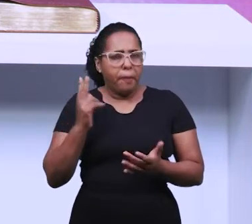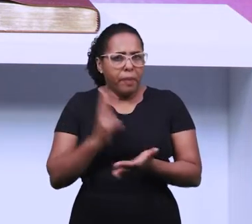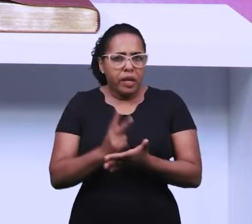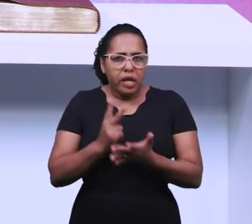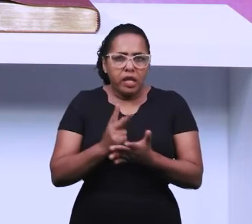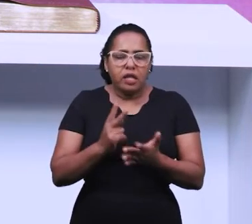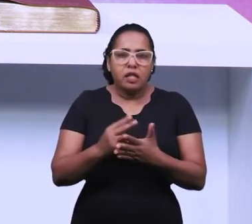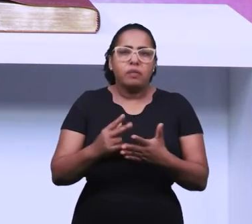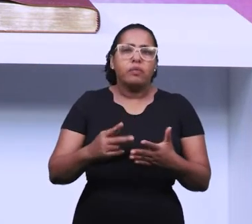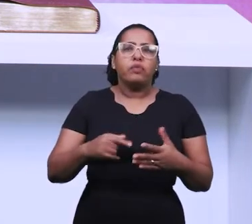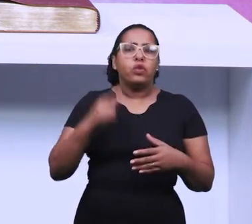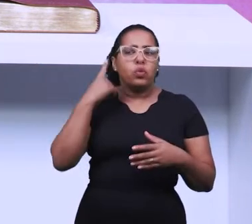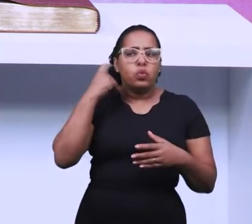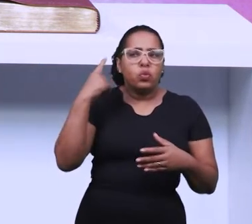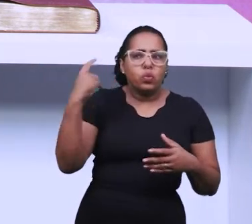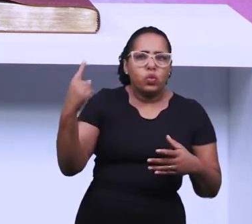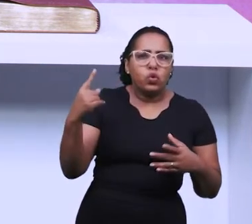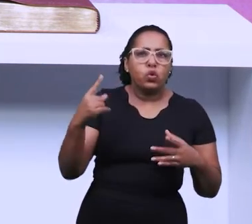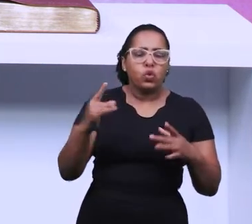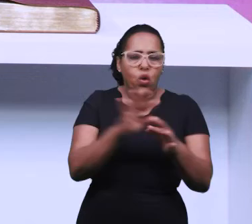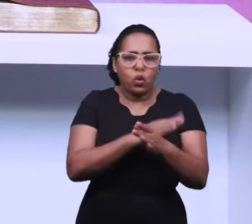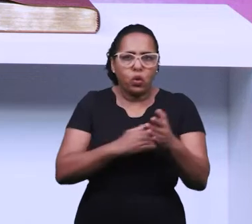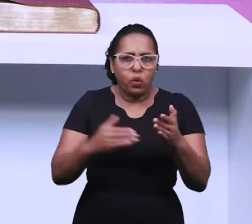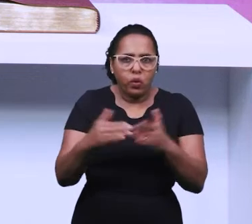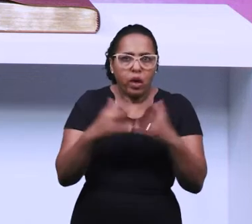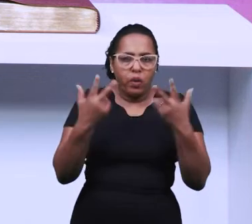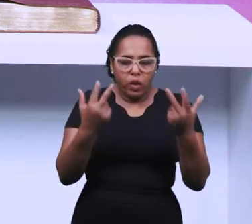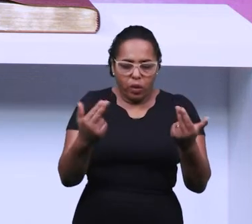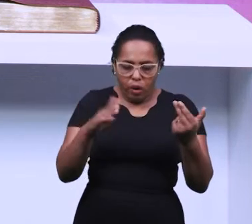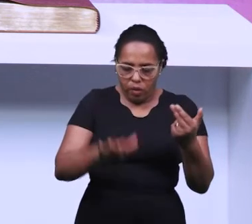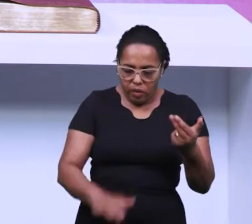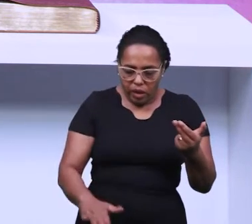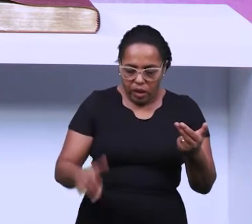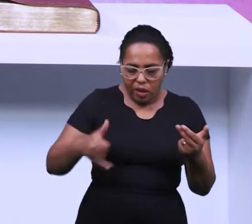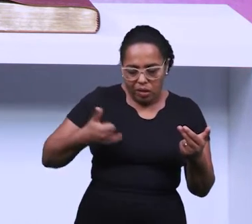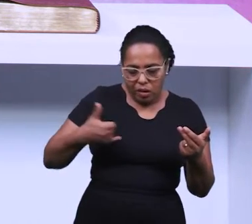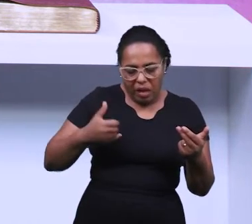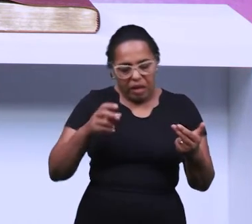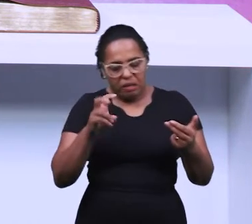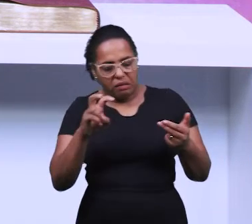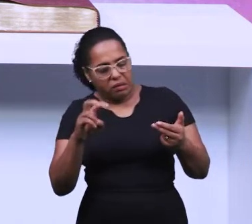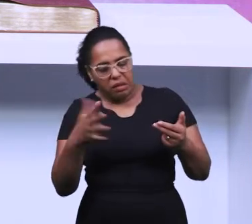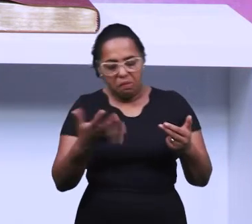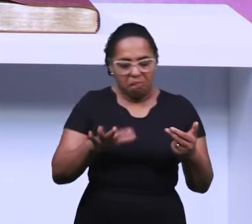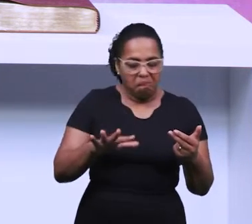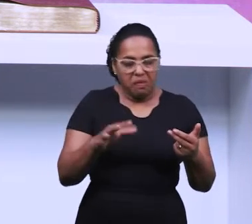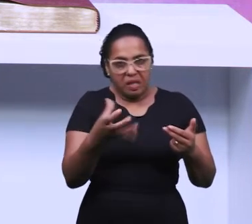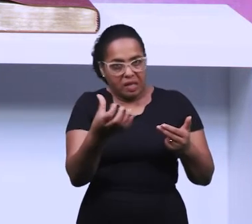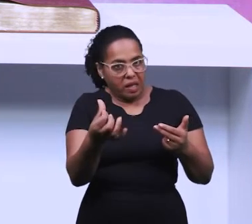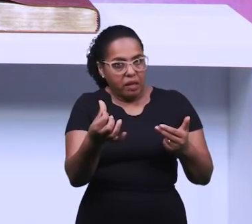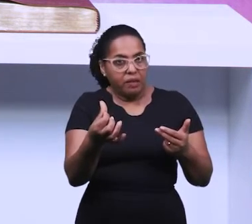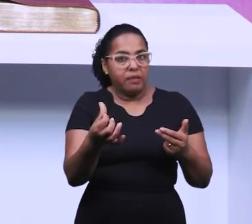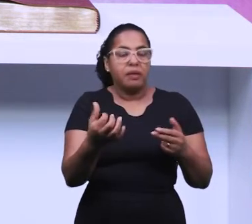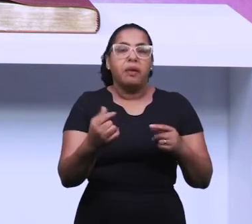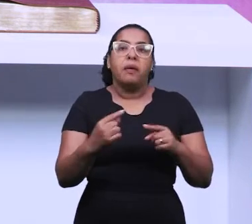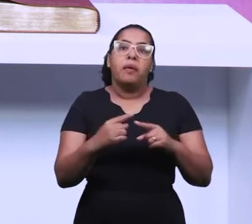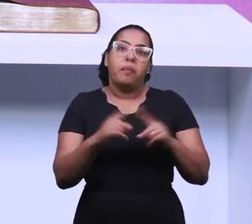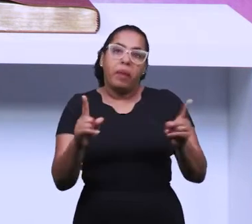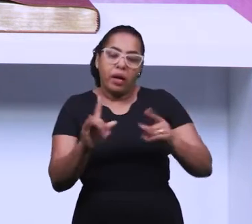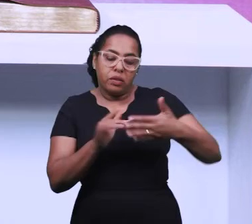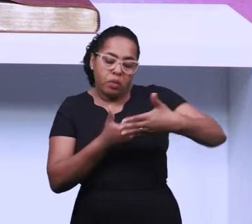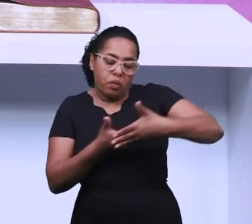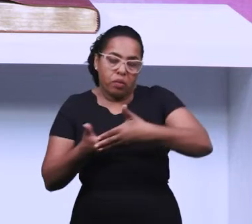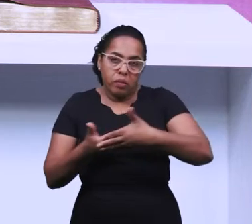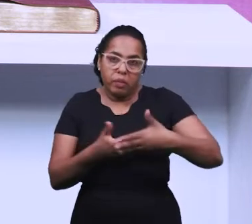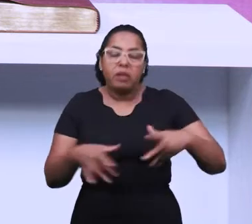que eles não me entreguem um som completo, como uma criança mais velha, de 5, 6 anos, por